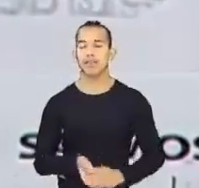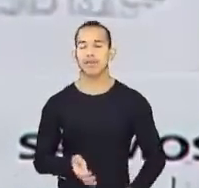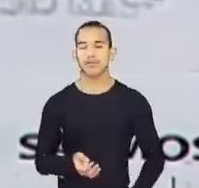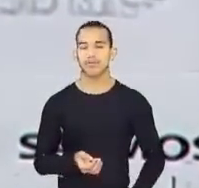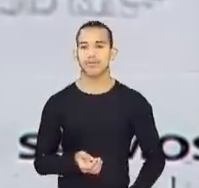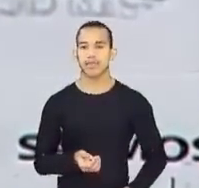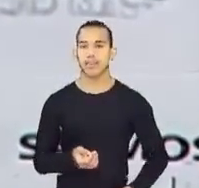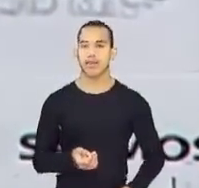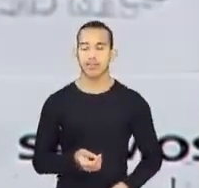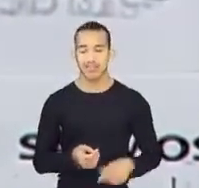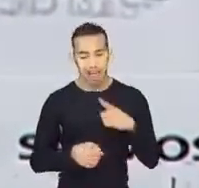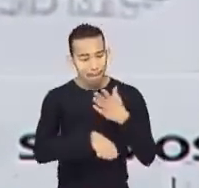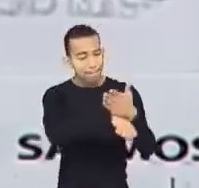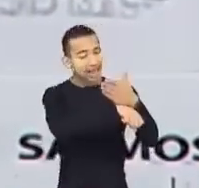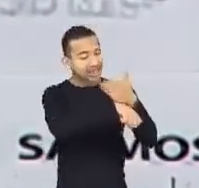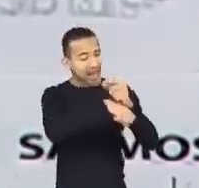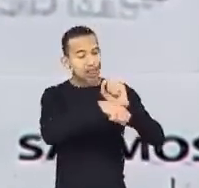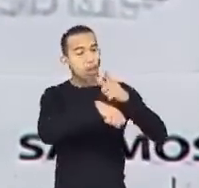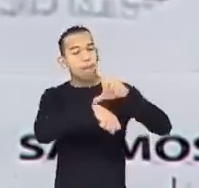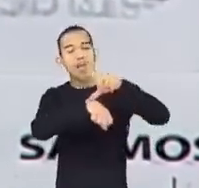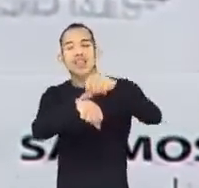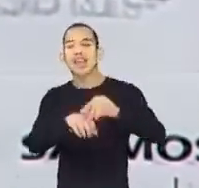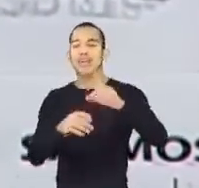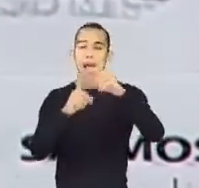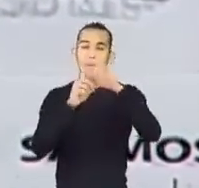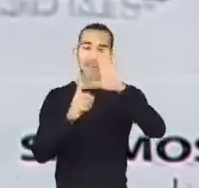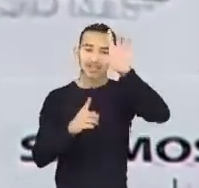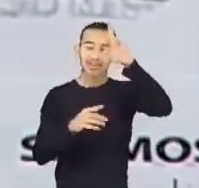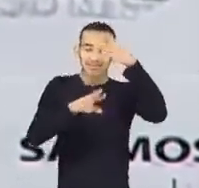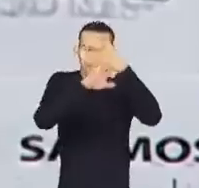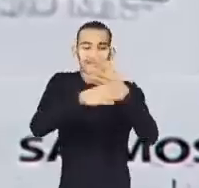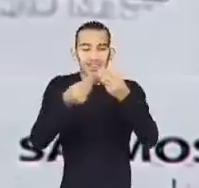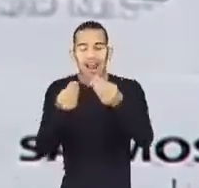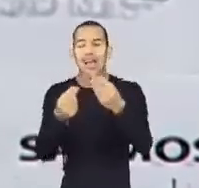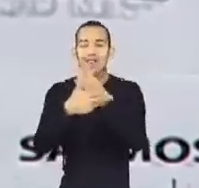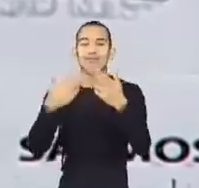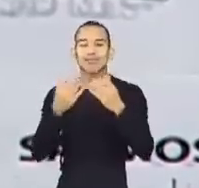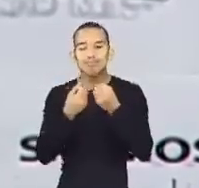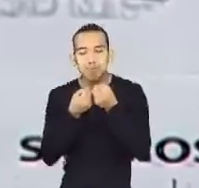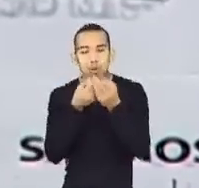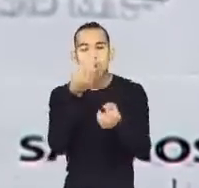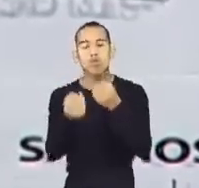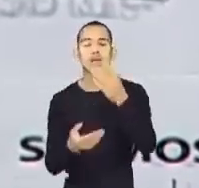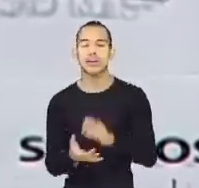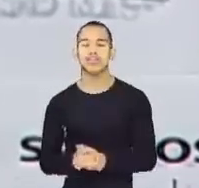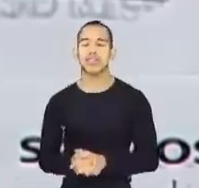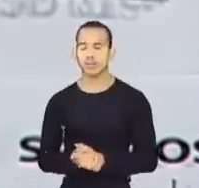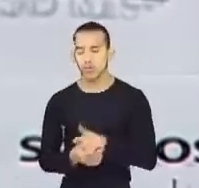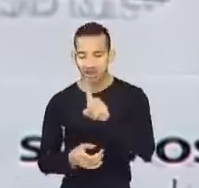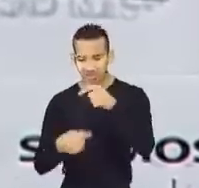de que mais cedo ou mais tarde a palavra de Deus iria trazer o resultado, o